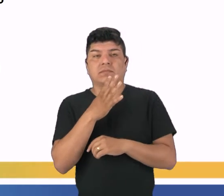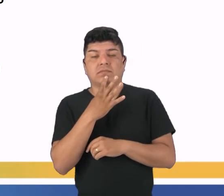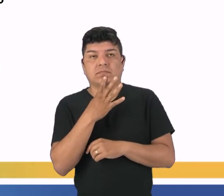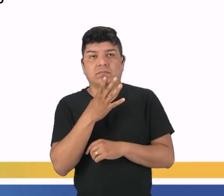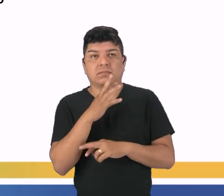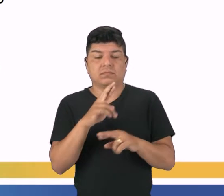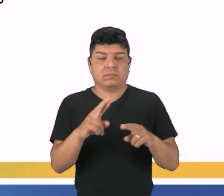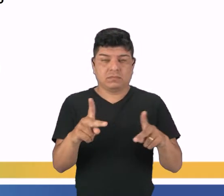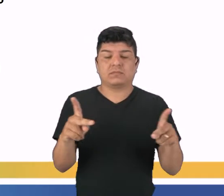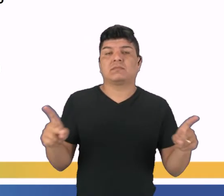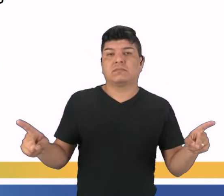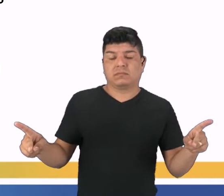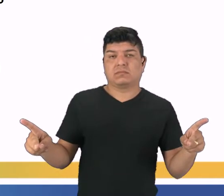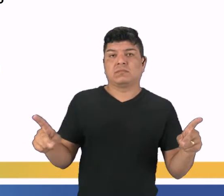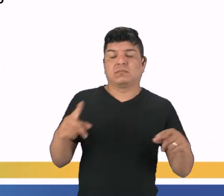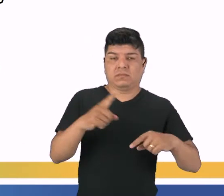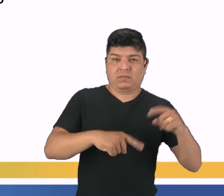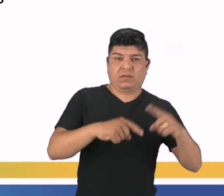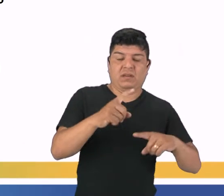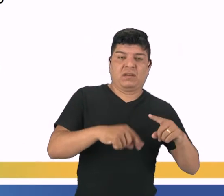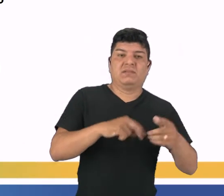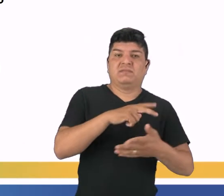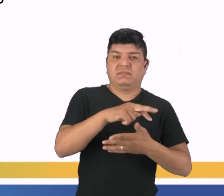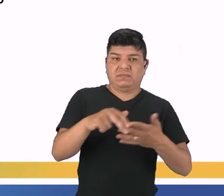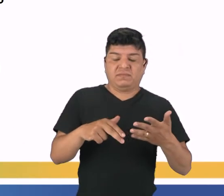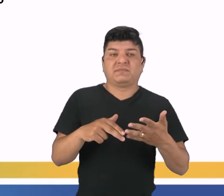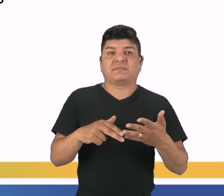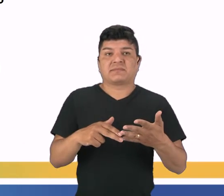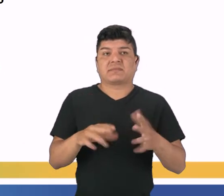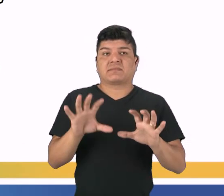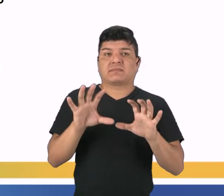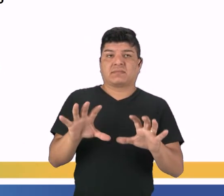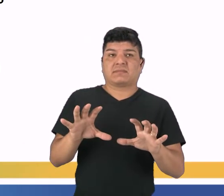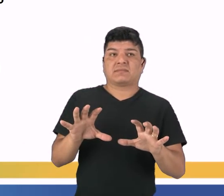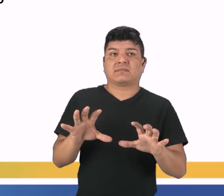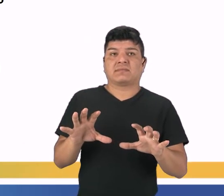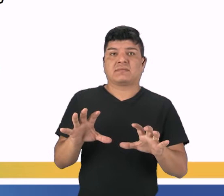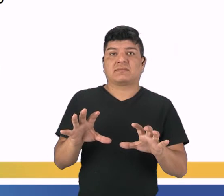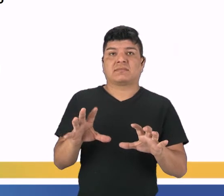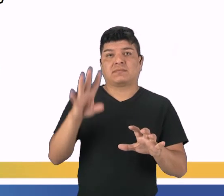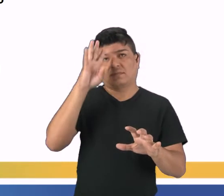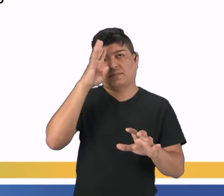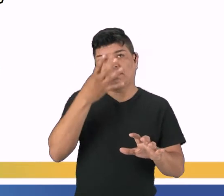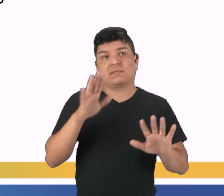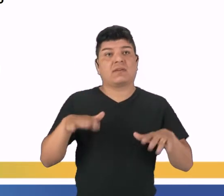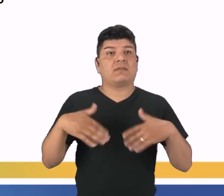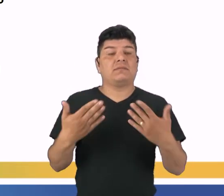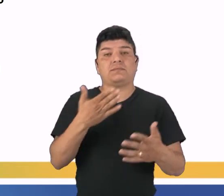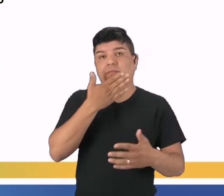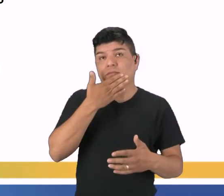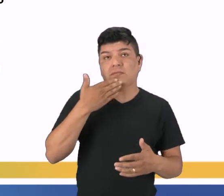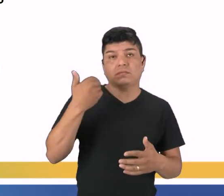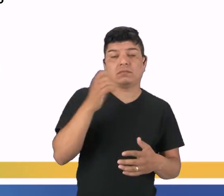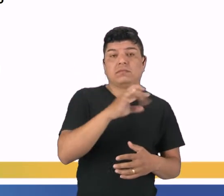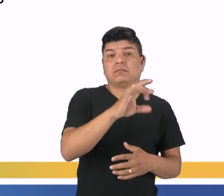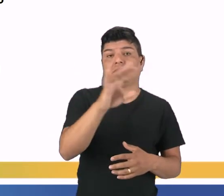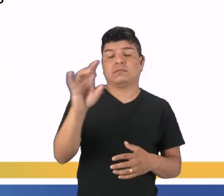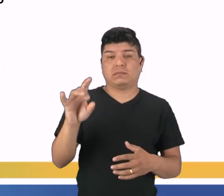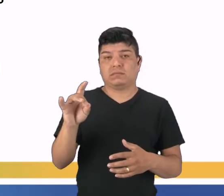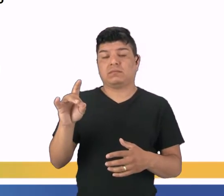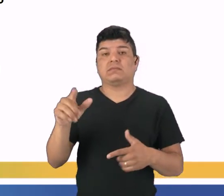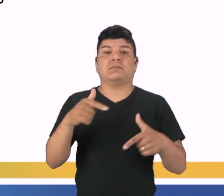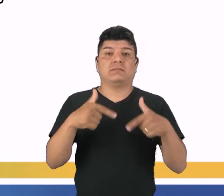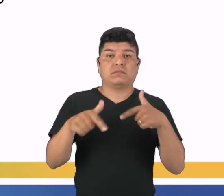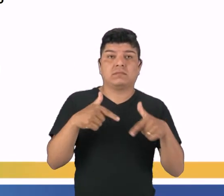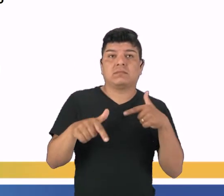reconhecer e diferenciar os materiais, assim como a decidir qual deles é melhor para cada